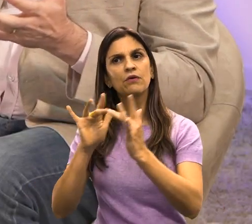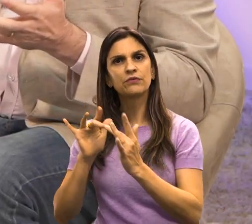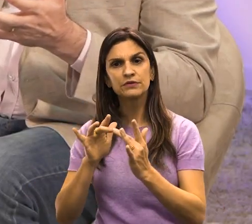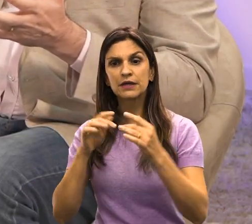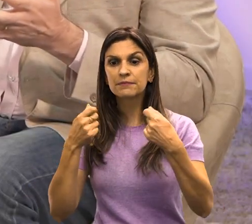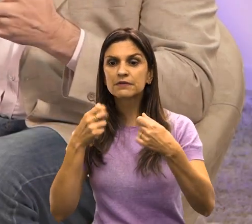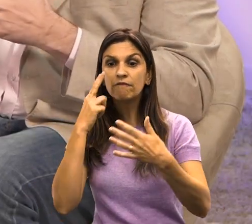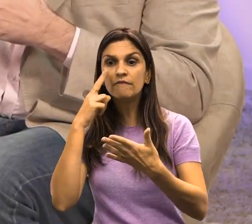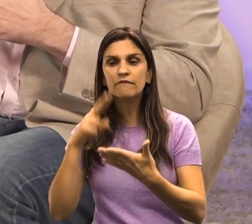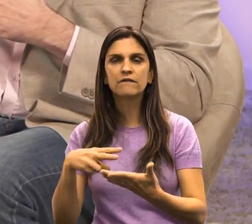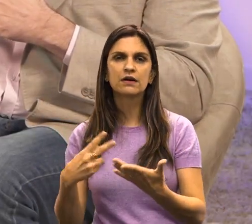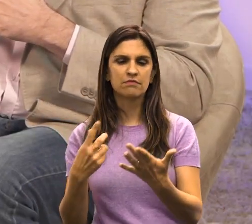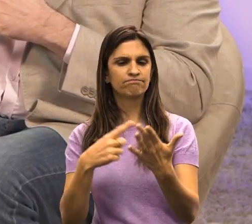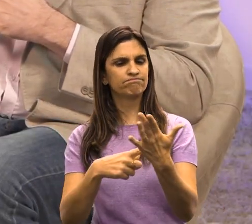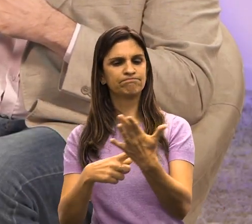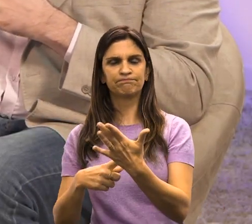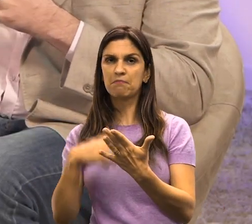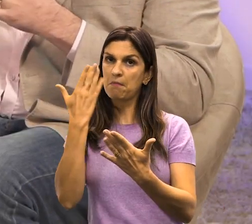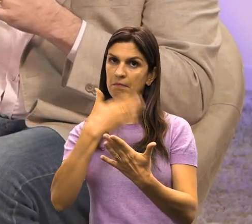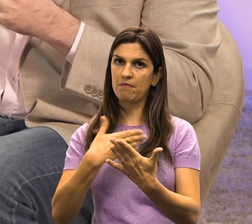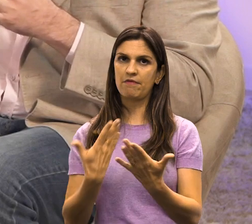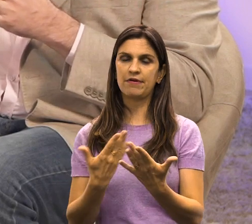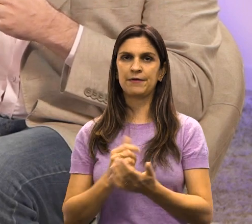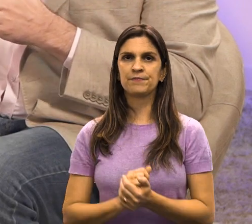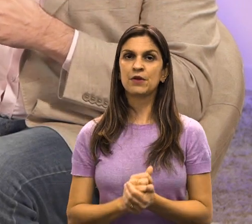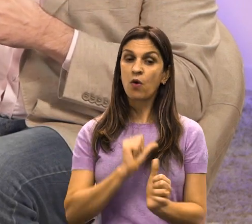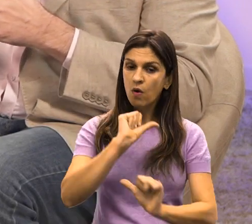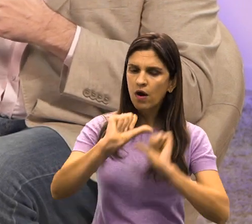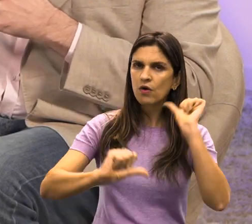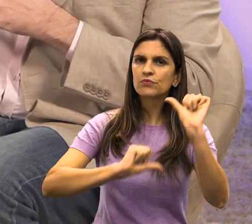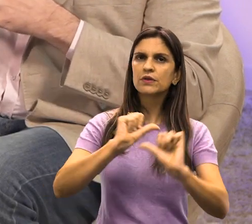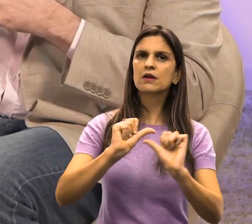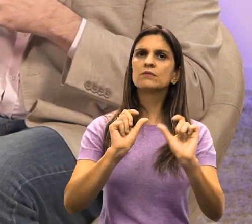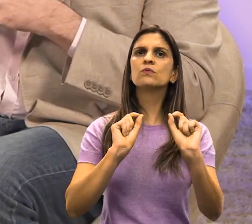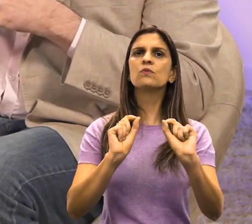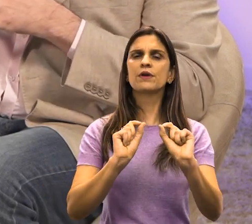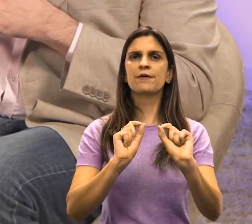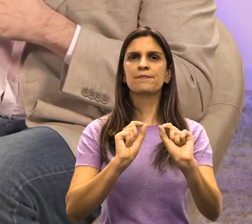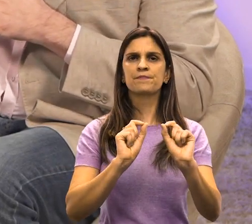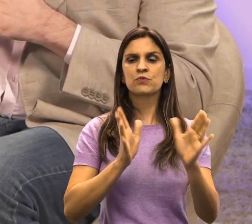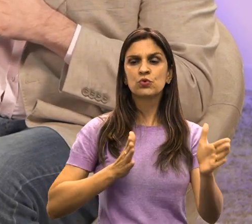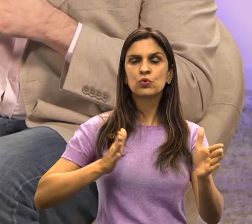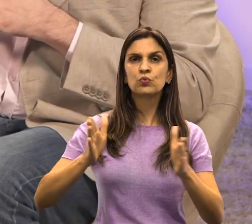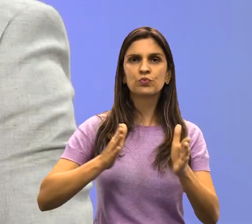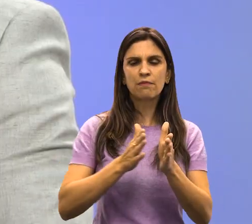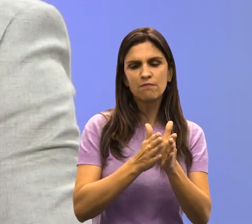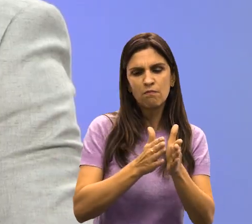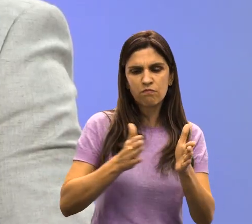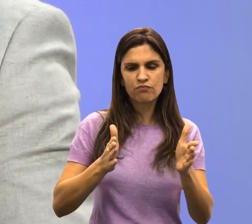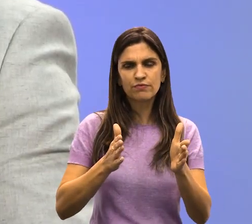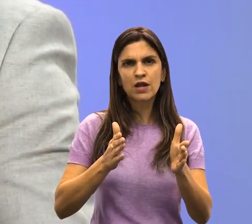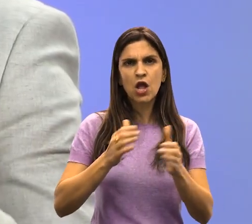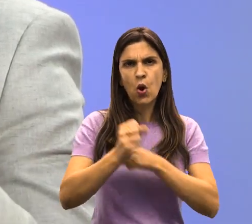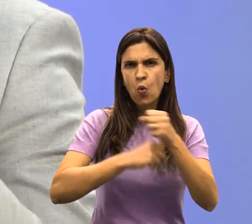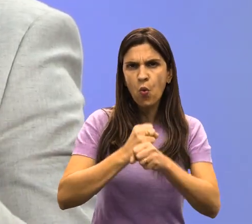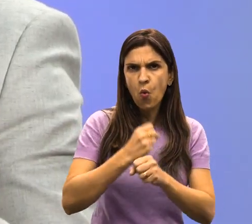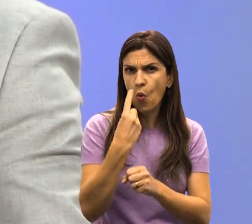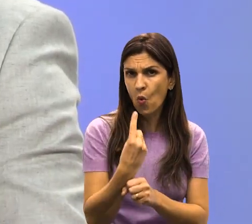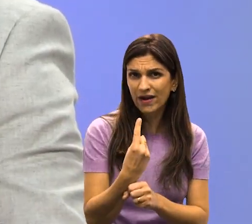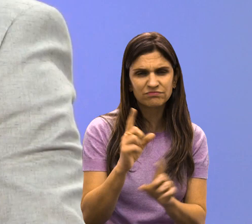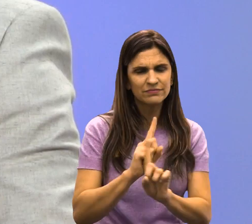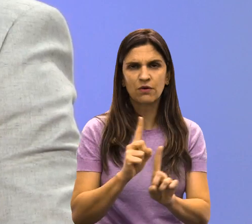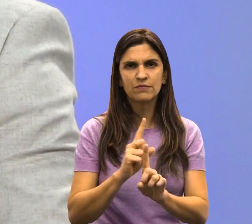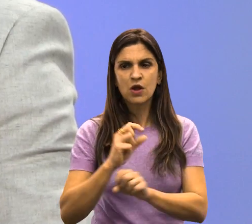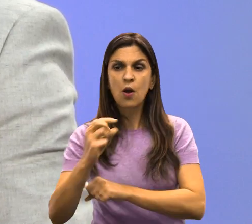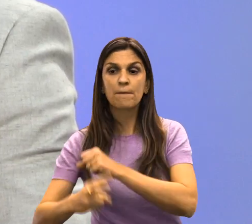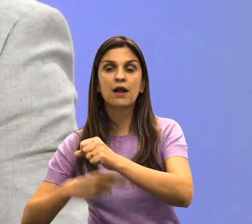buscando o laudo. Então, nós fizemos uma alteração, né, para 24 meses. Existem deficiências